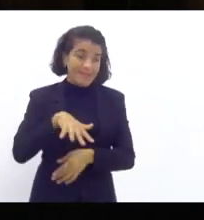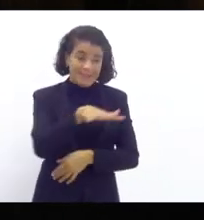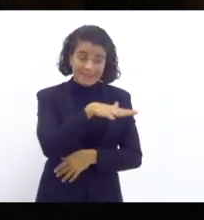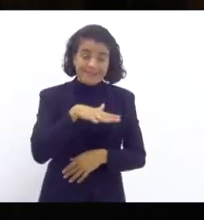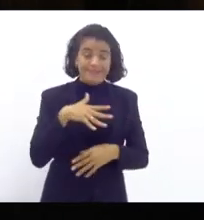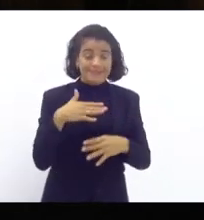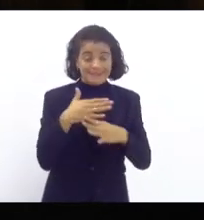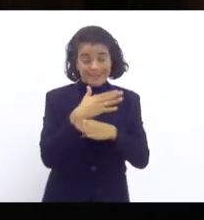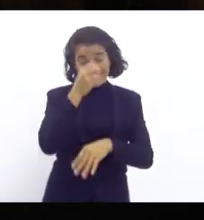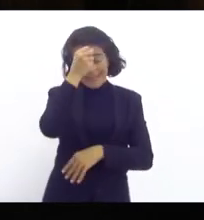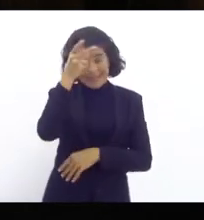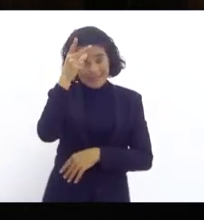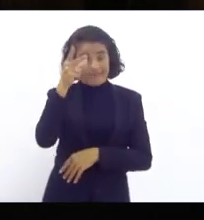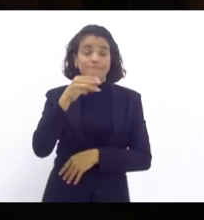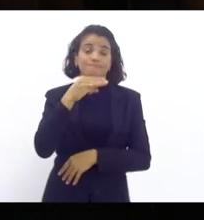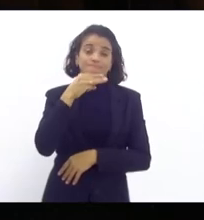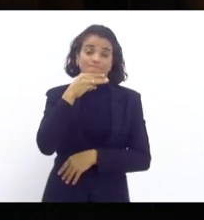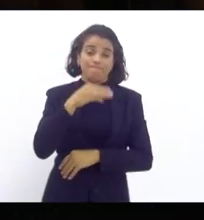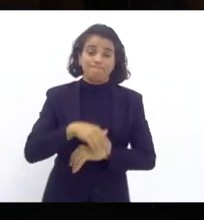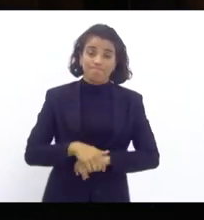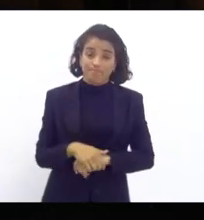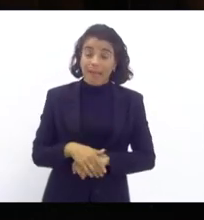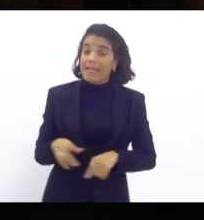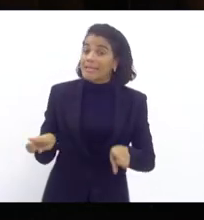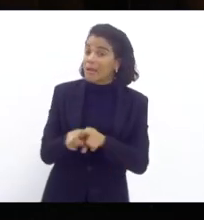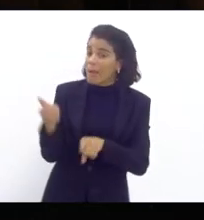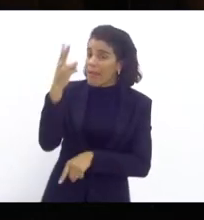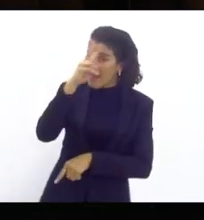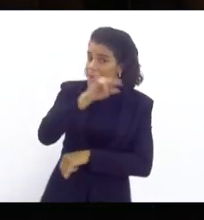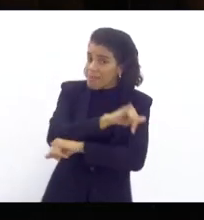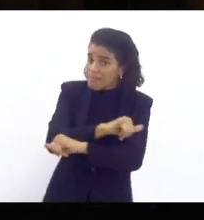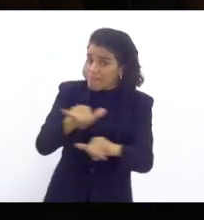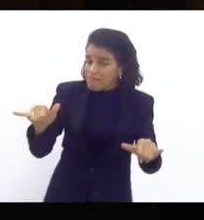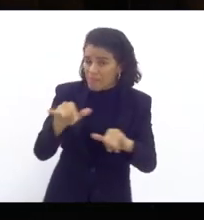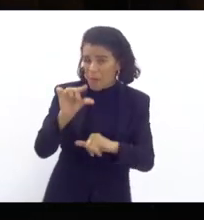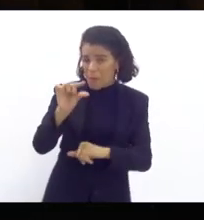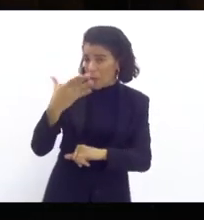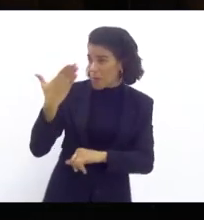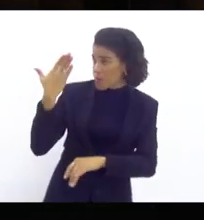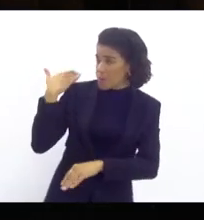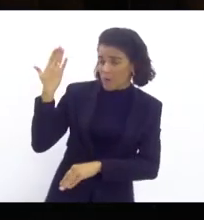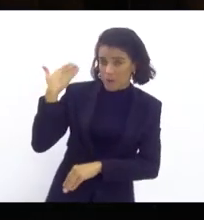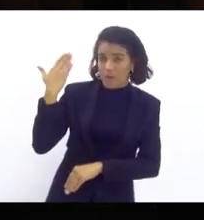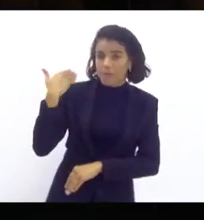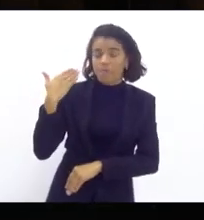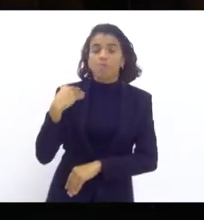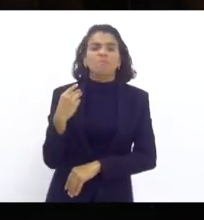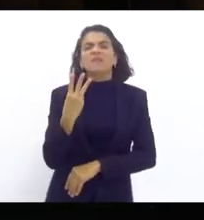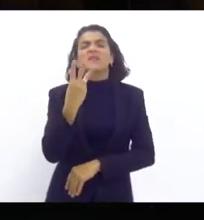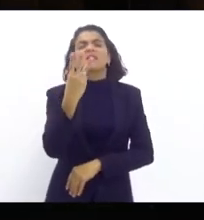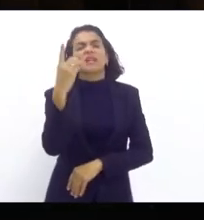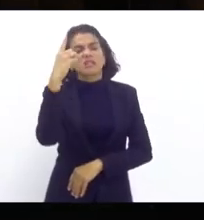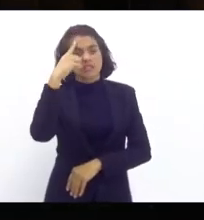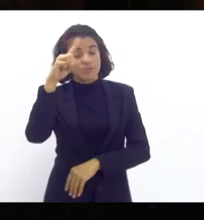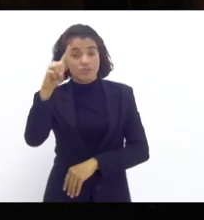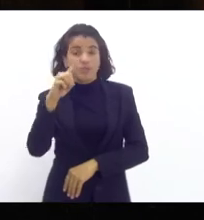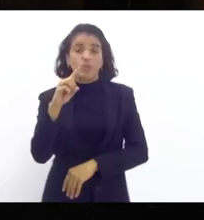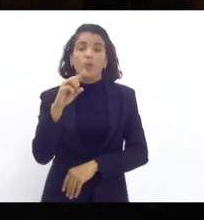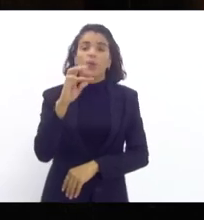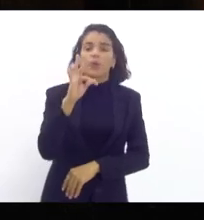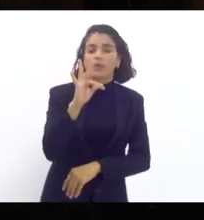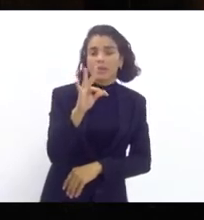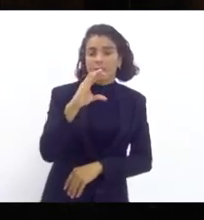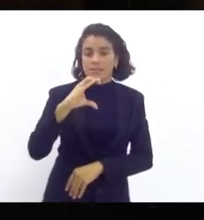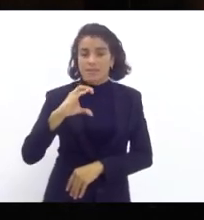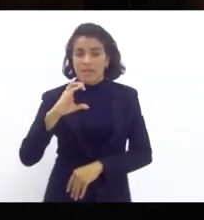cidade de Mangaratiba. Lembrando que agora há pouco, há 3 dias, o TCE